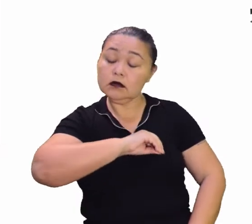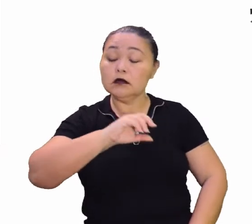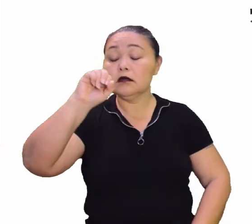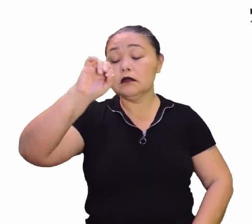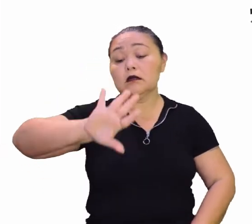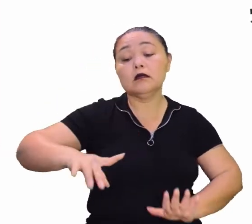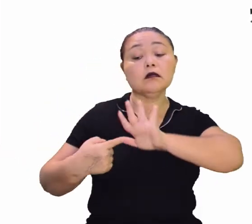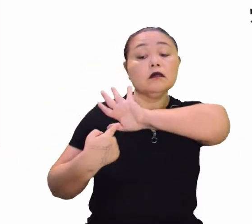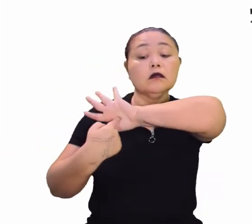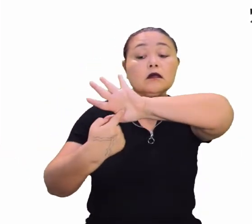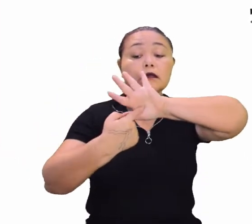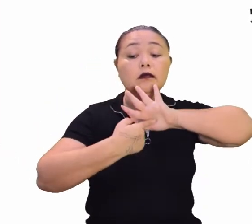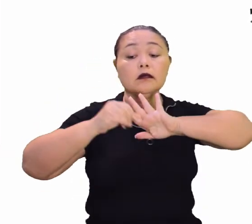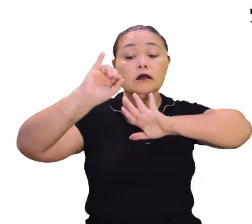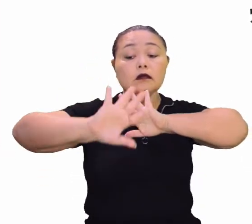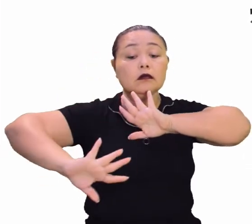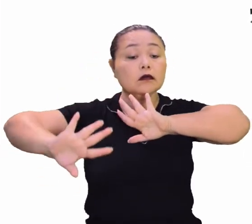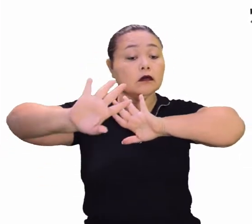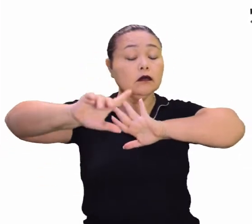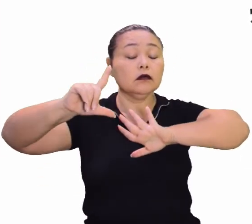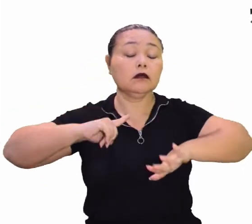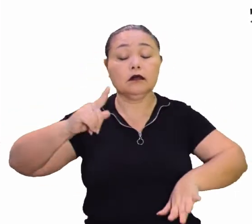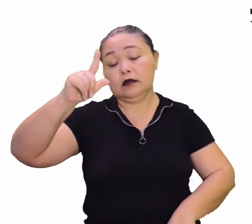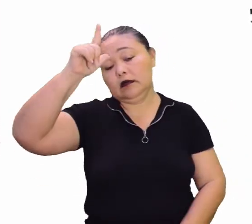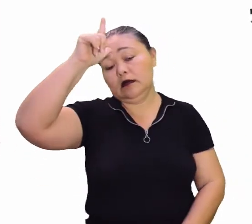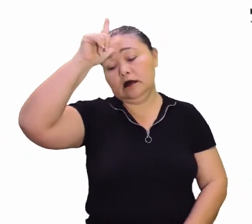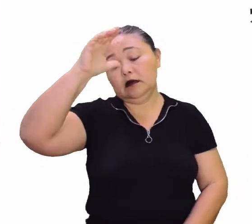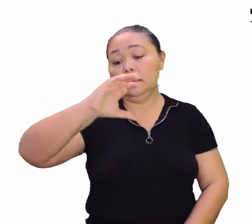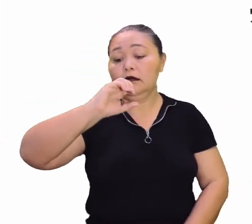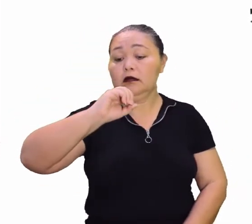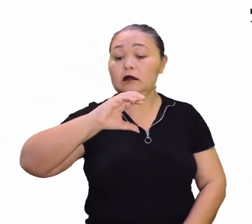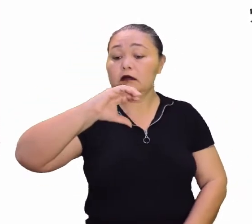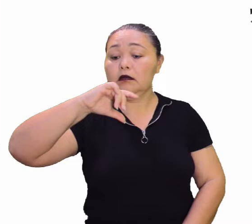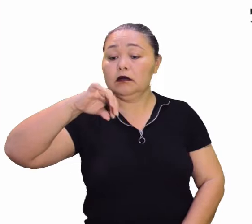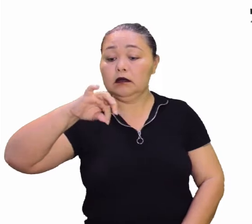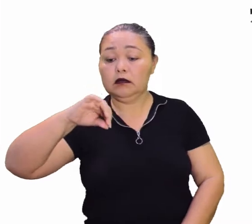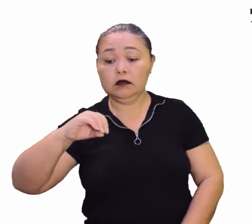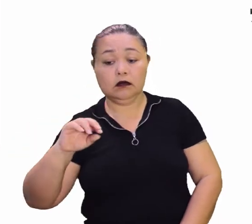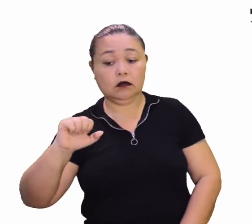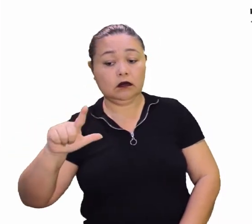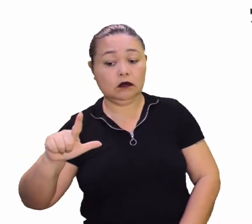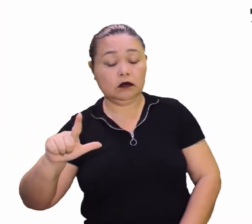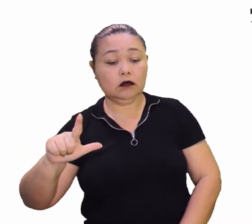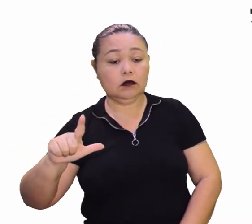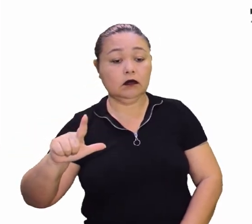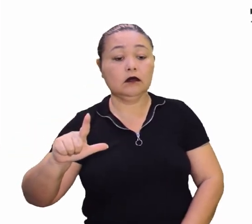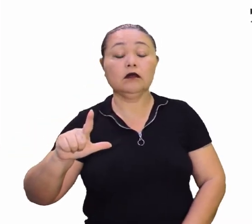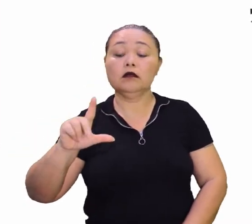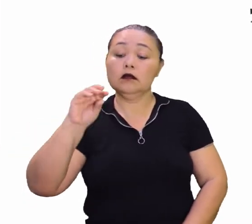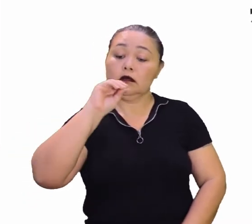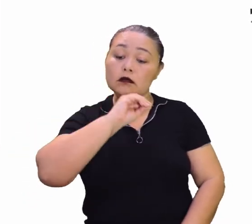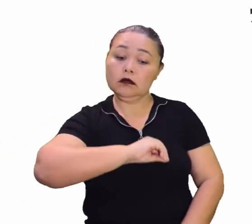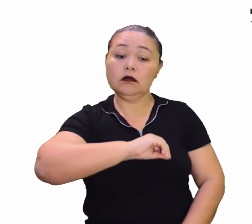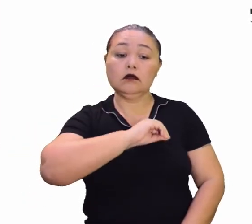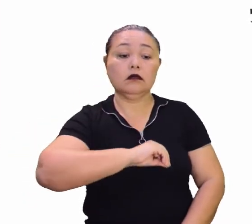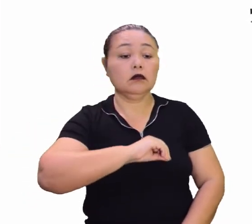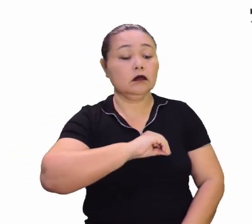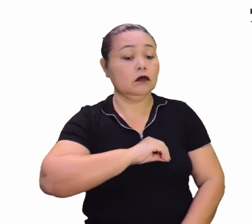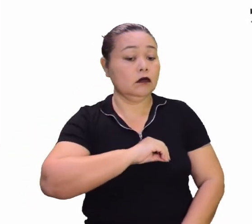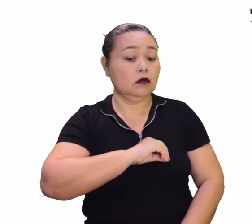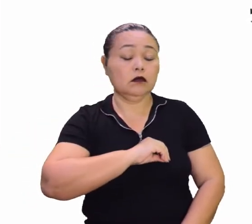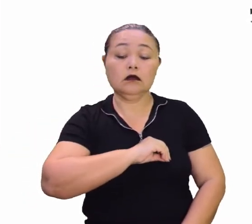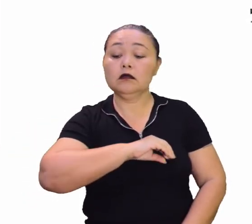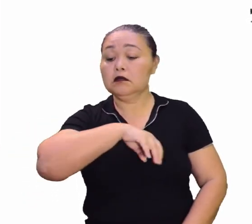imagem para vocês e falamos que a Alemanha Ocidental, dentro da Alemanha Ocidental, o ganho salarial,